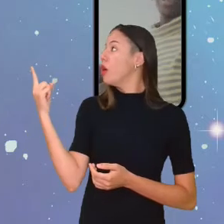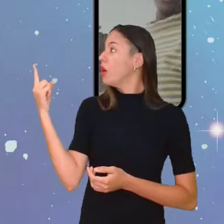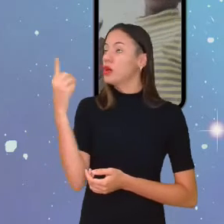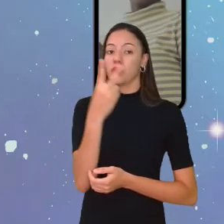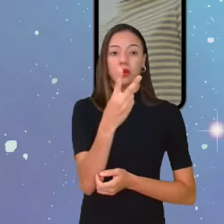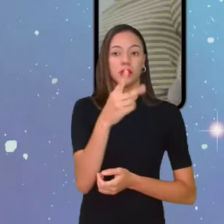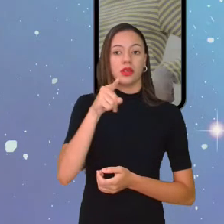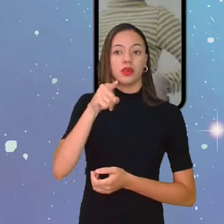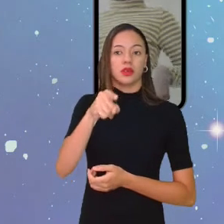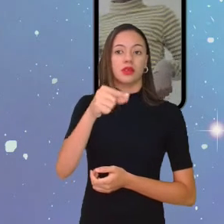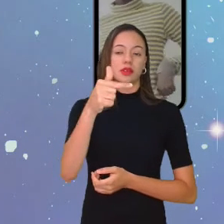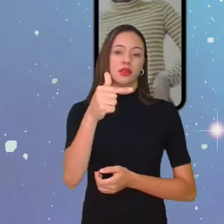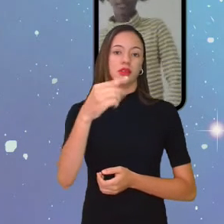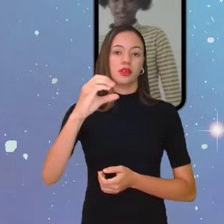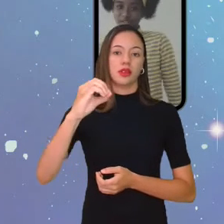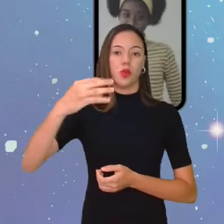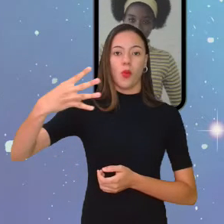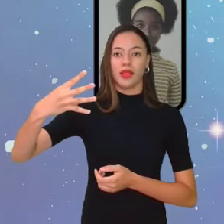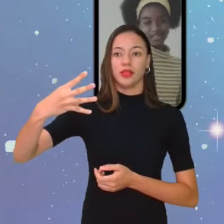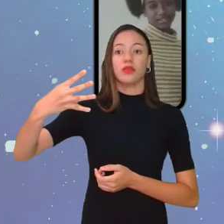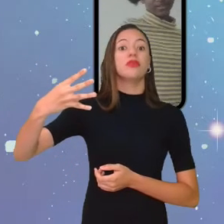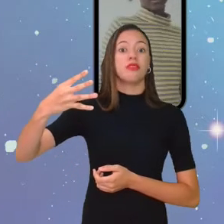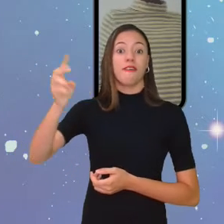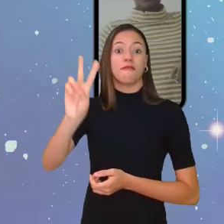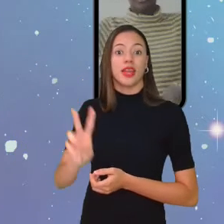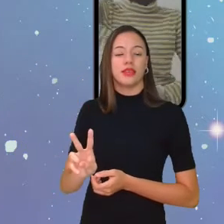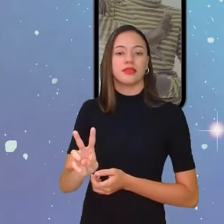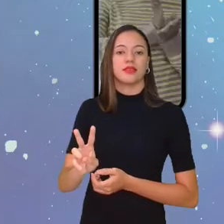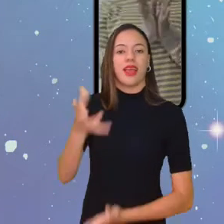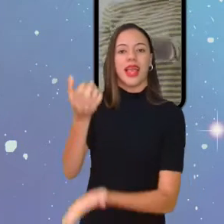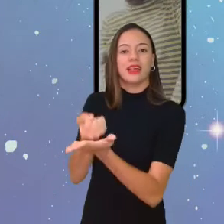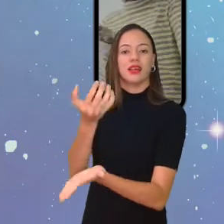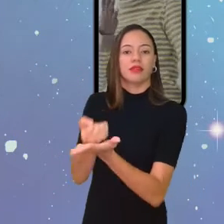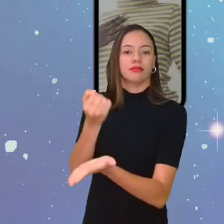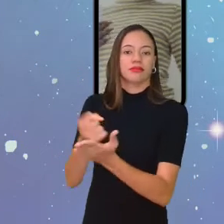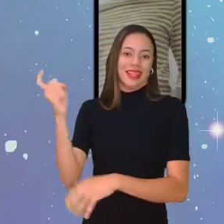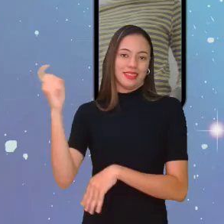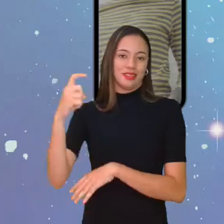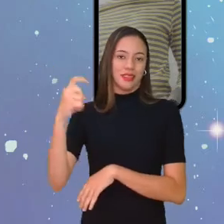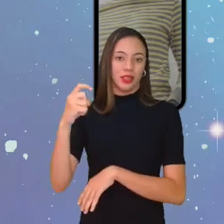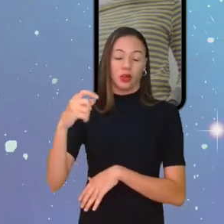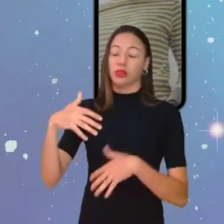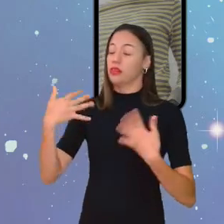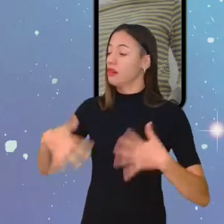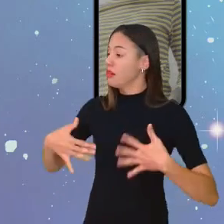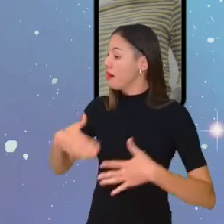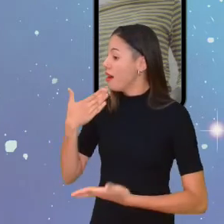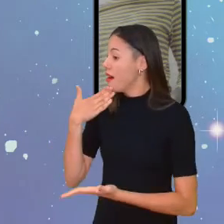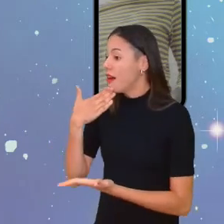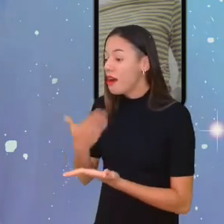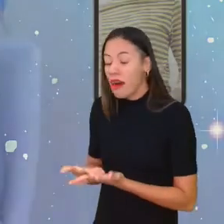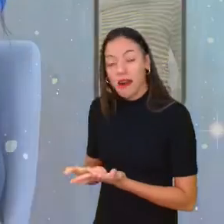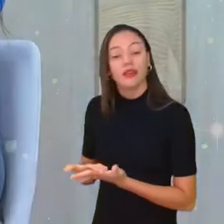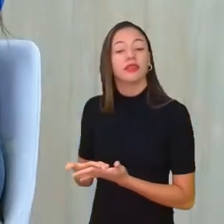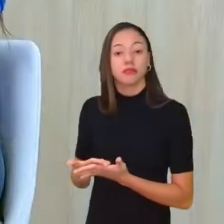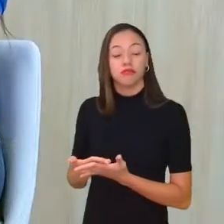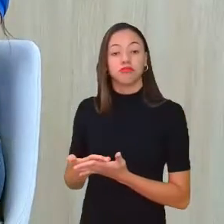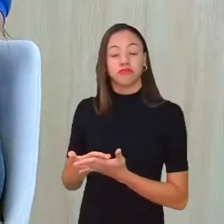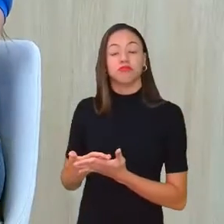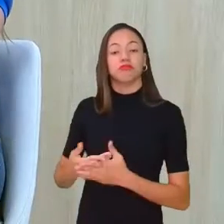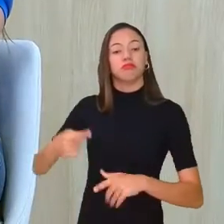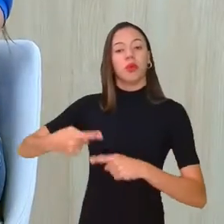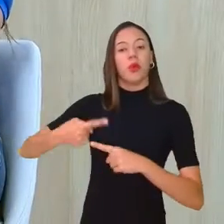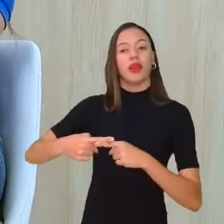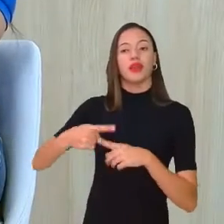vezes o TikTok foi instalado, né? Então é impressionante. É impressionante. Coisa. Por exemplo, é você entender